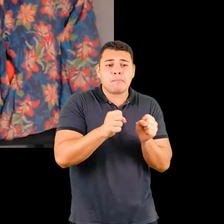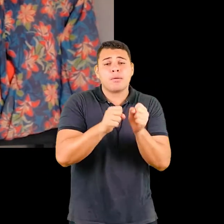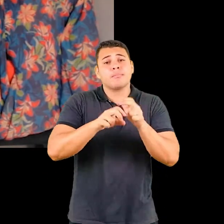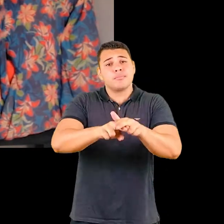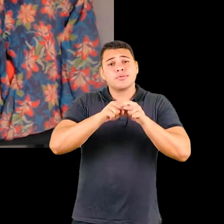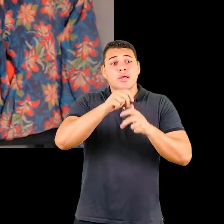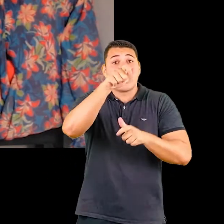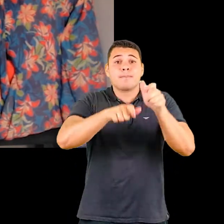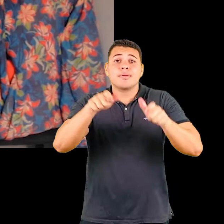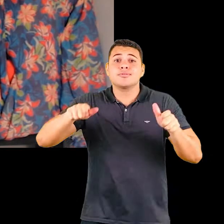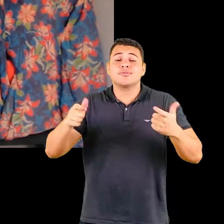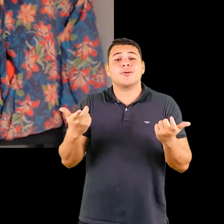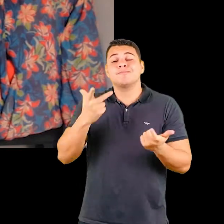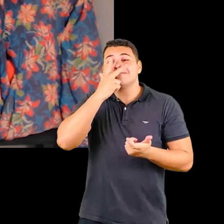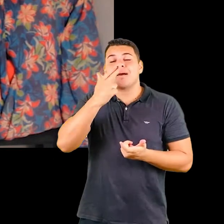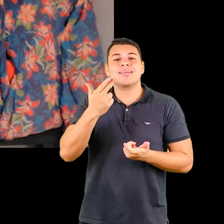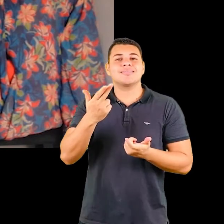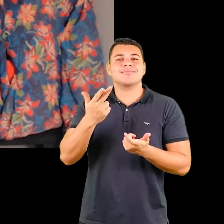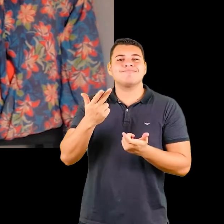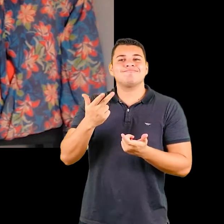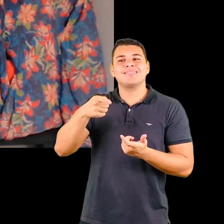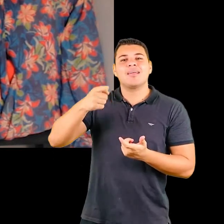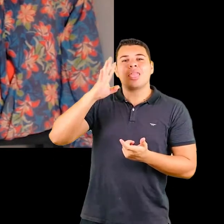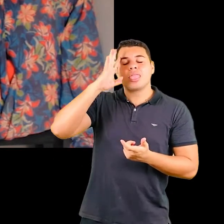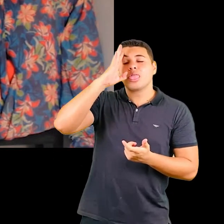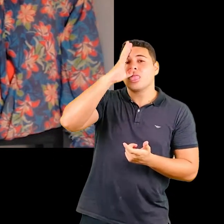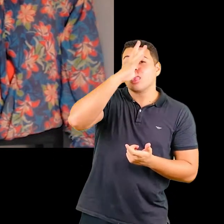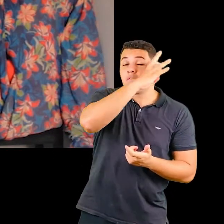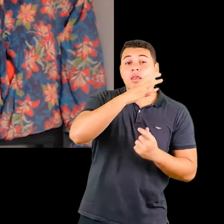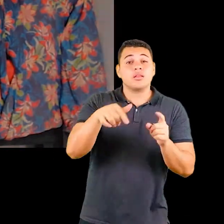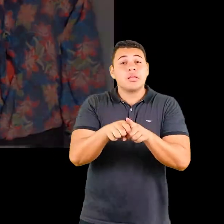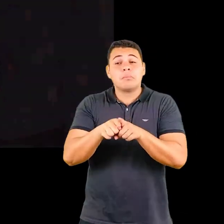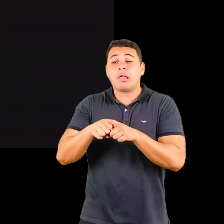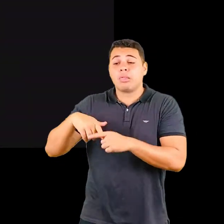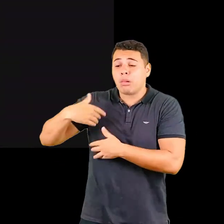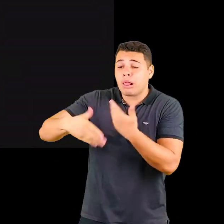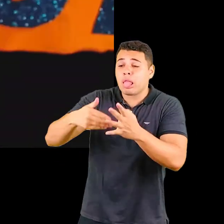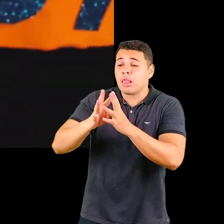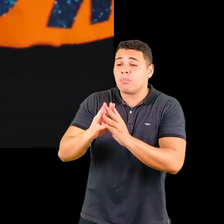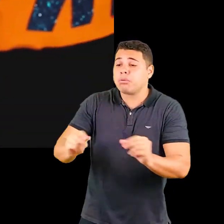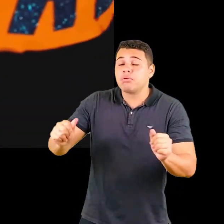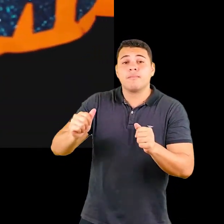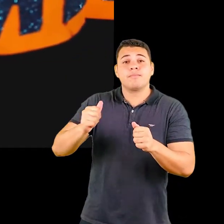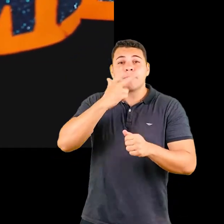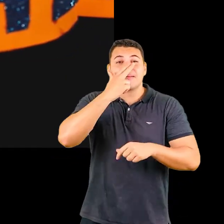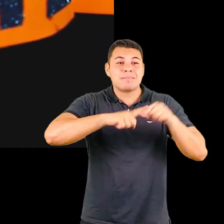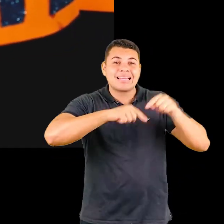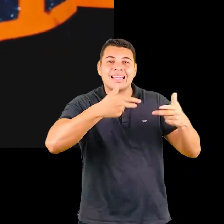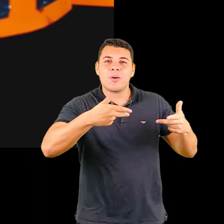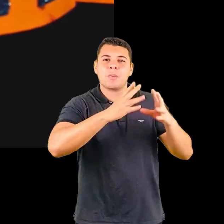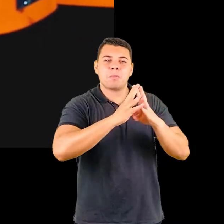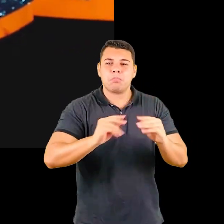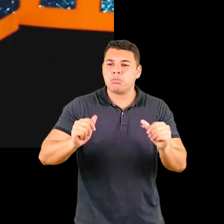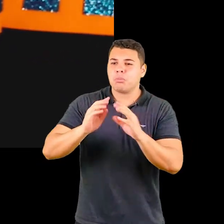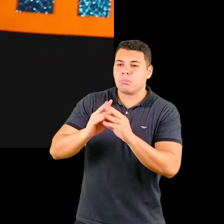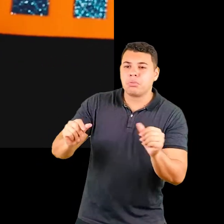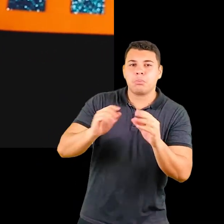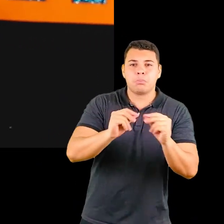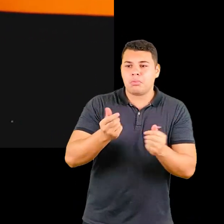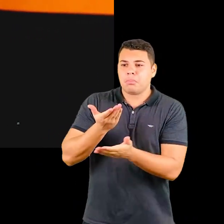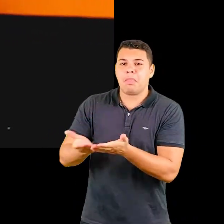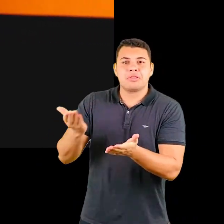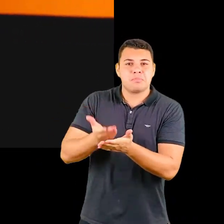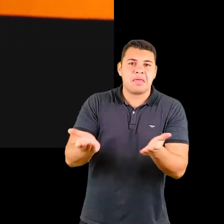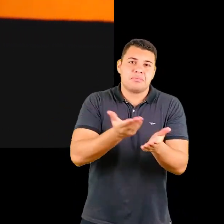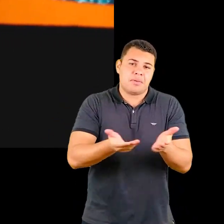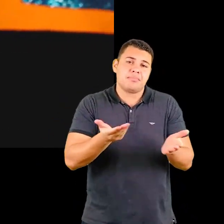sendo empurradas, né? Empurradas para um lado e ali vai, entendeu? Por que eu estou dizendo, que a gente fazemos parte,